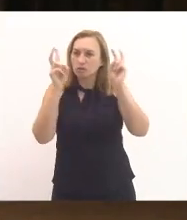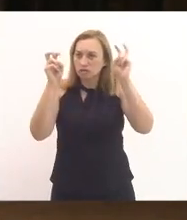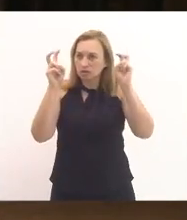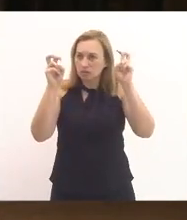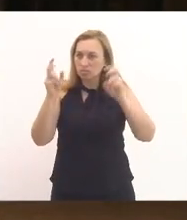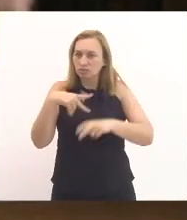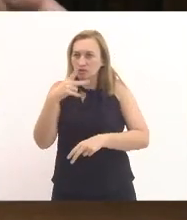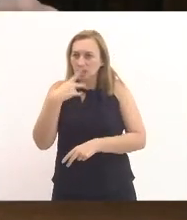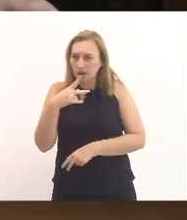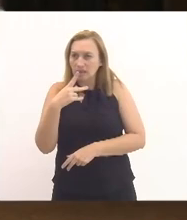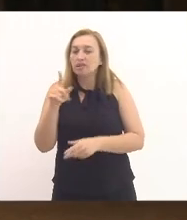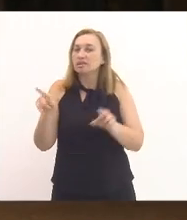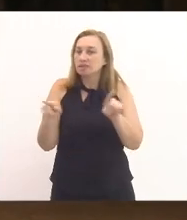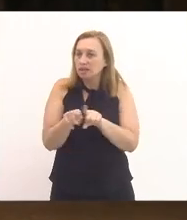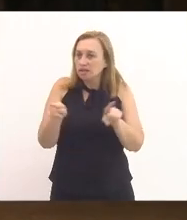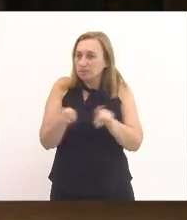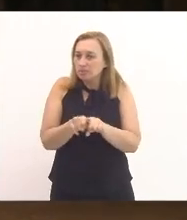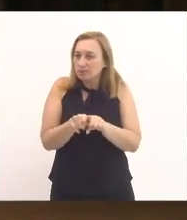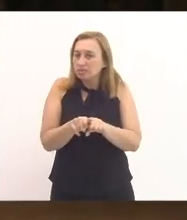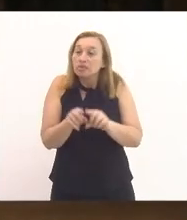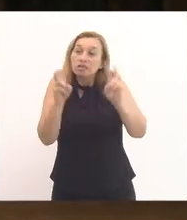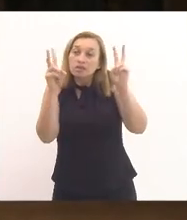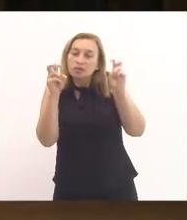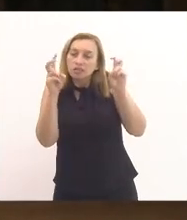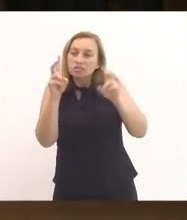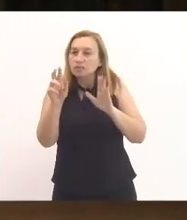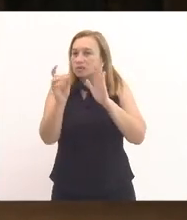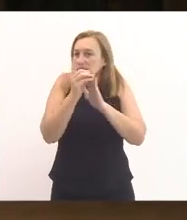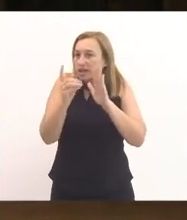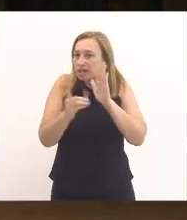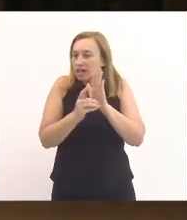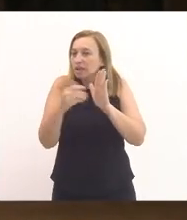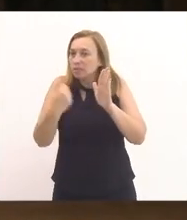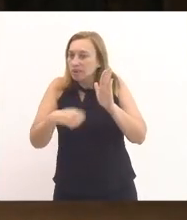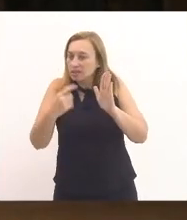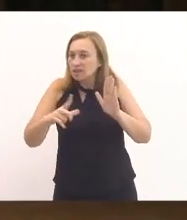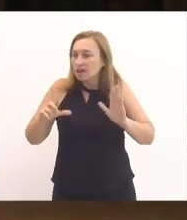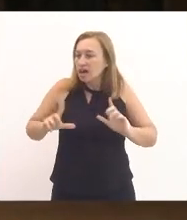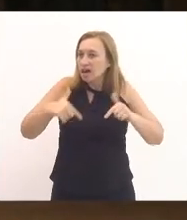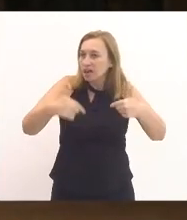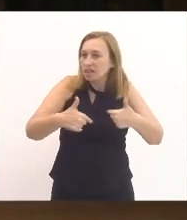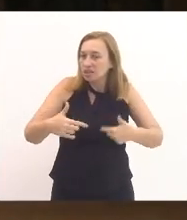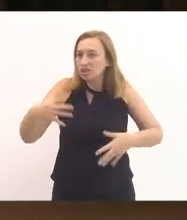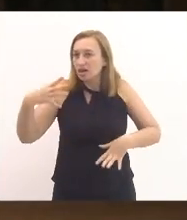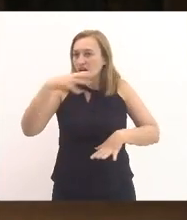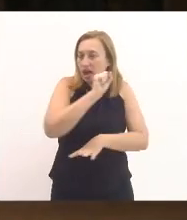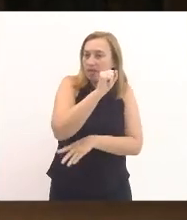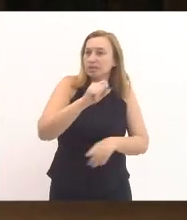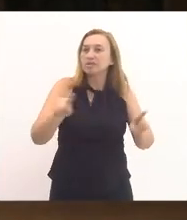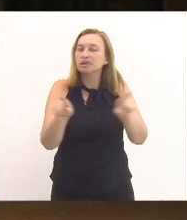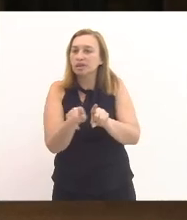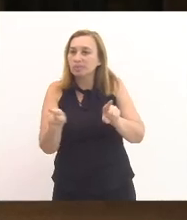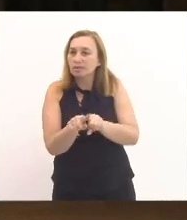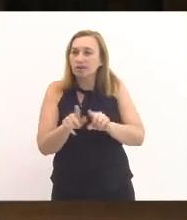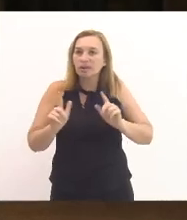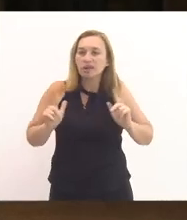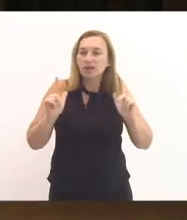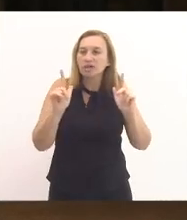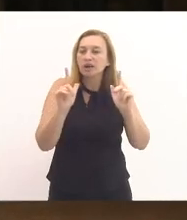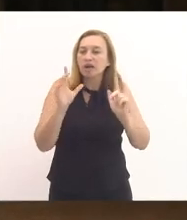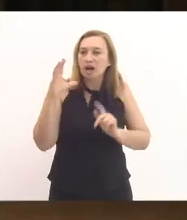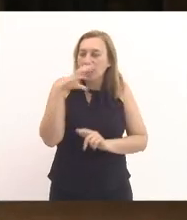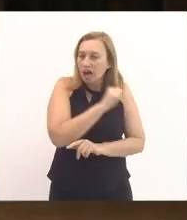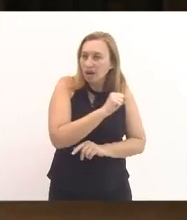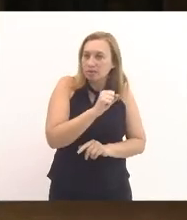será também a questão desse Decreto que precisa sair urgentemente e também com a mesma